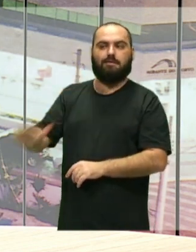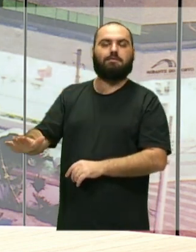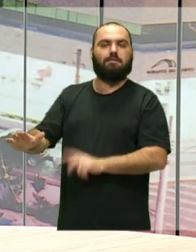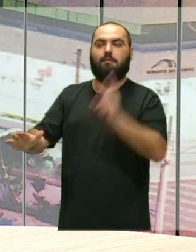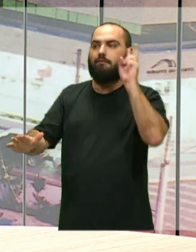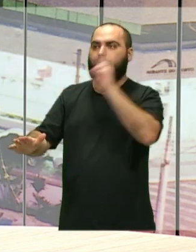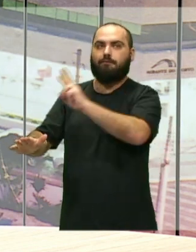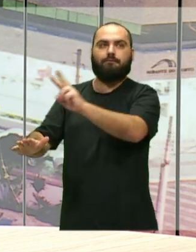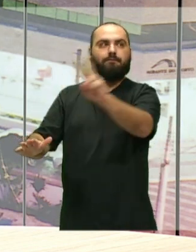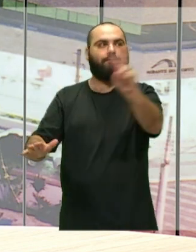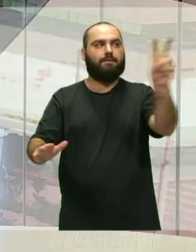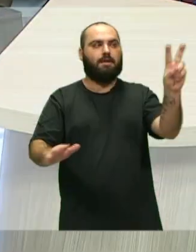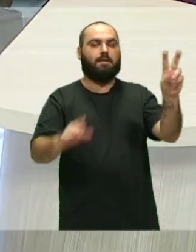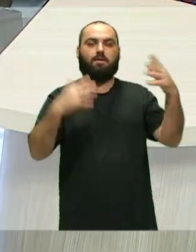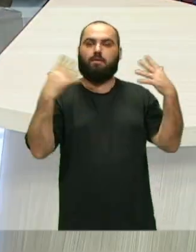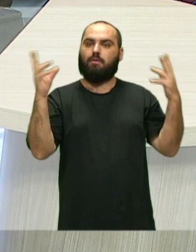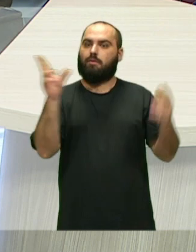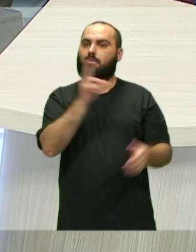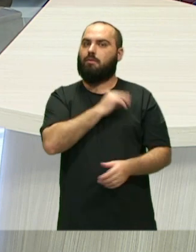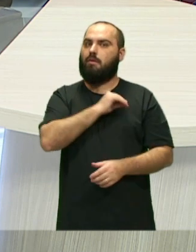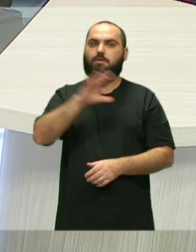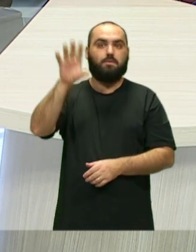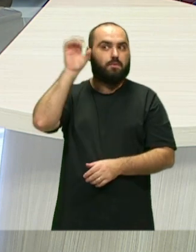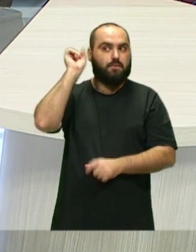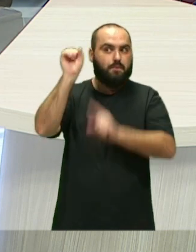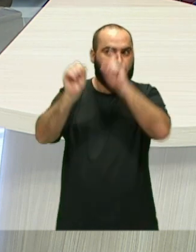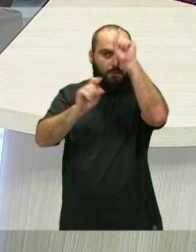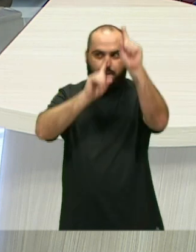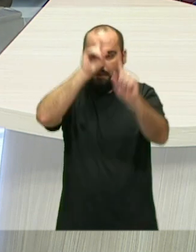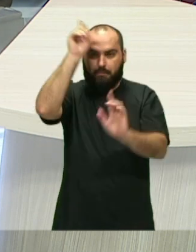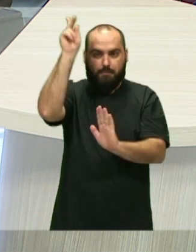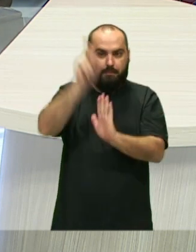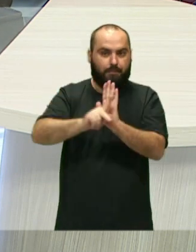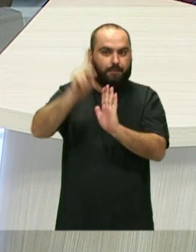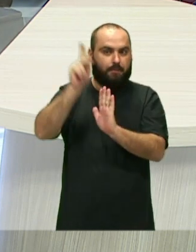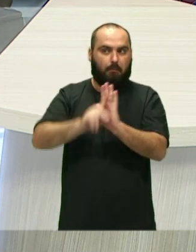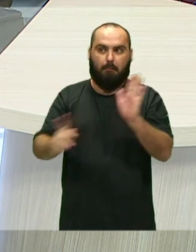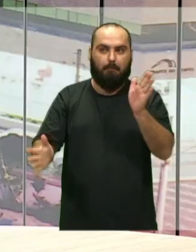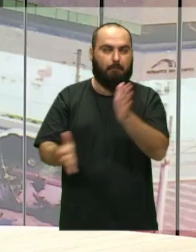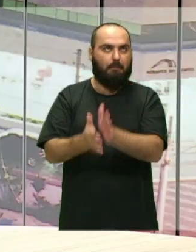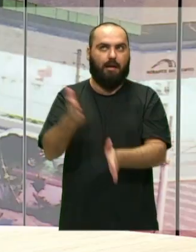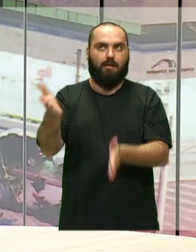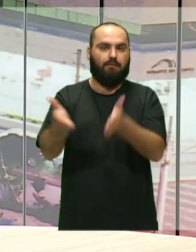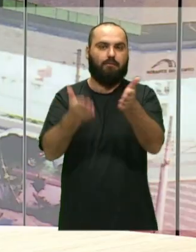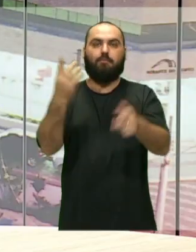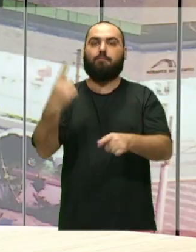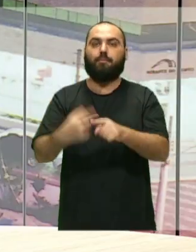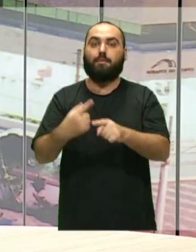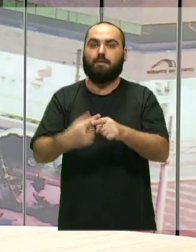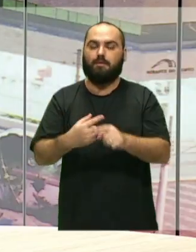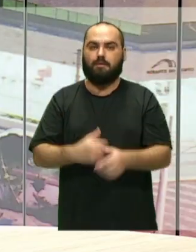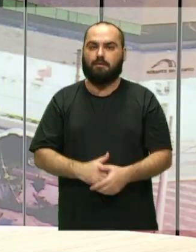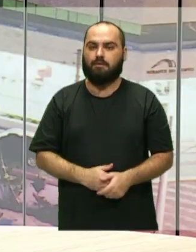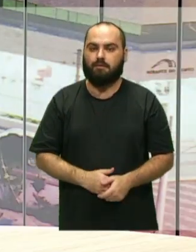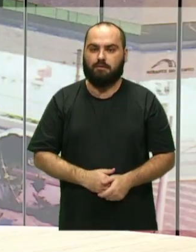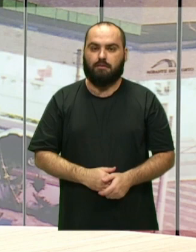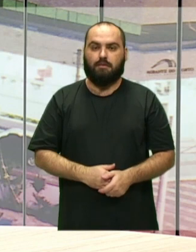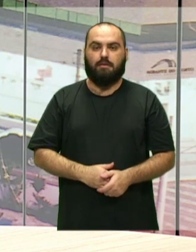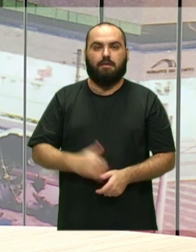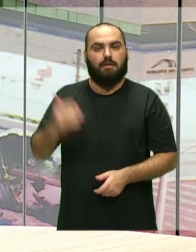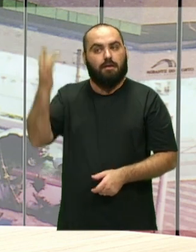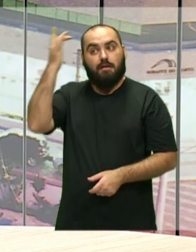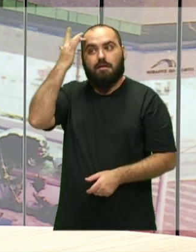e sai cada coisa já escutei cada ideia de projeto coisa maravilhosa porque são uma cabeça fresca